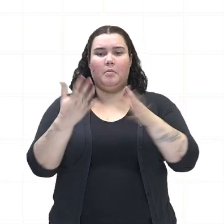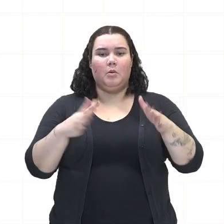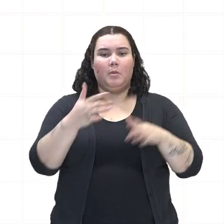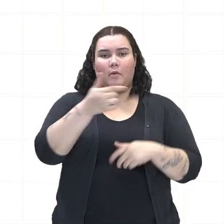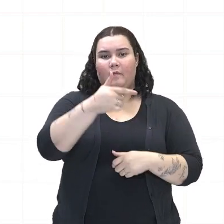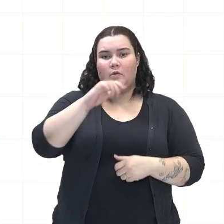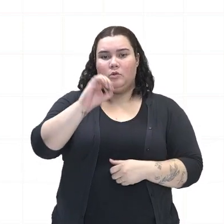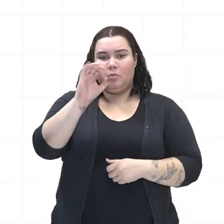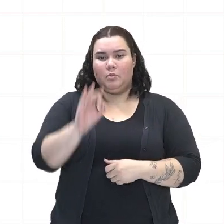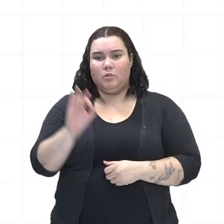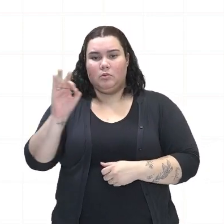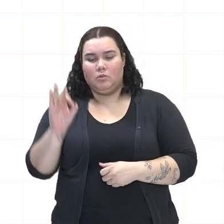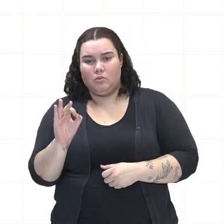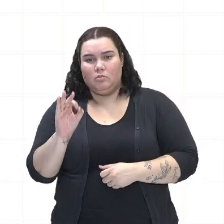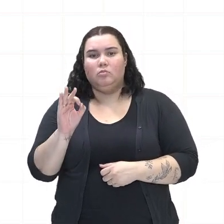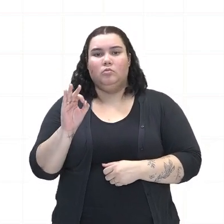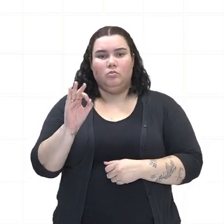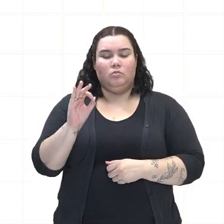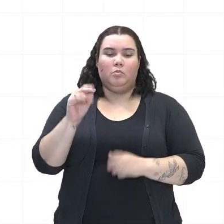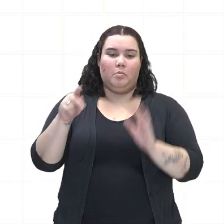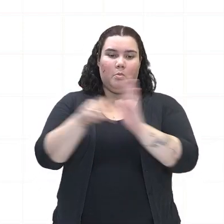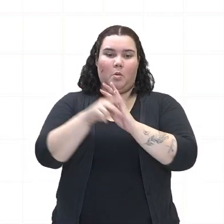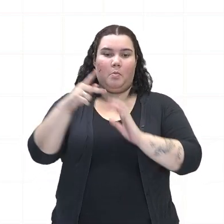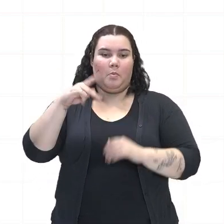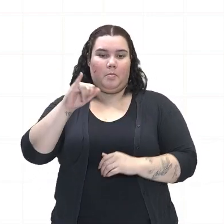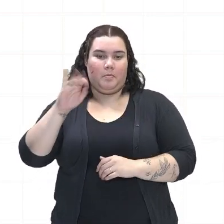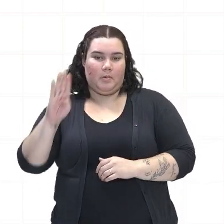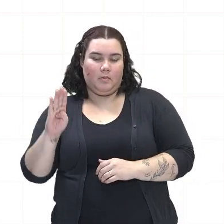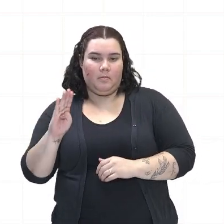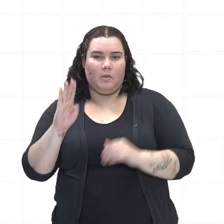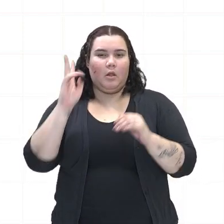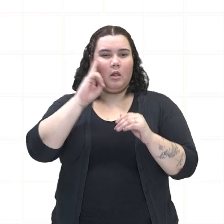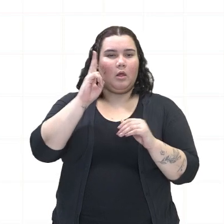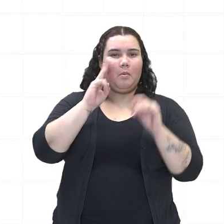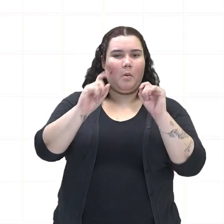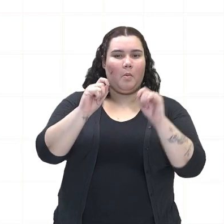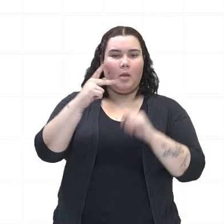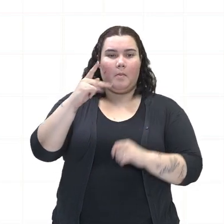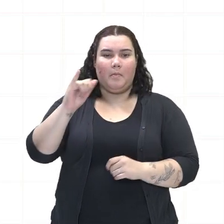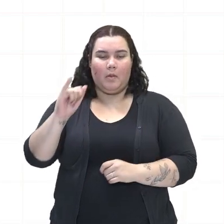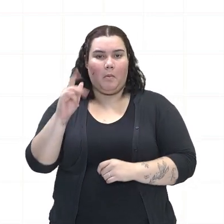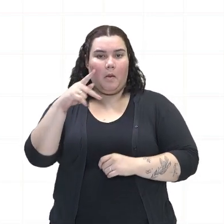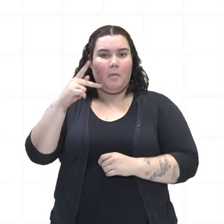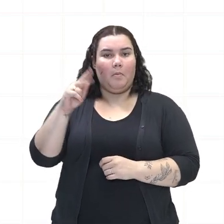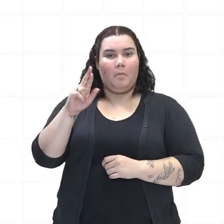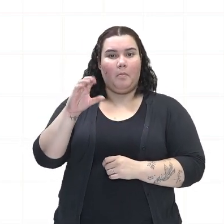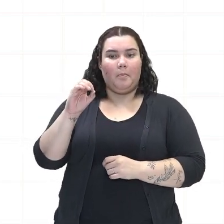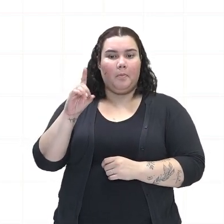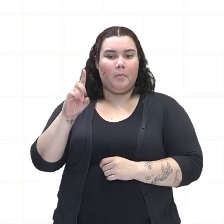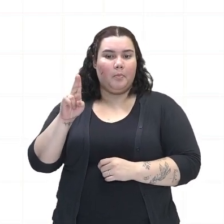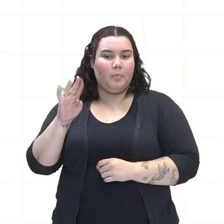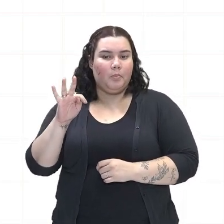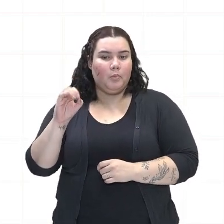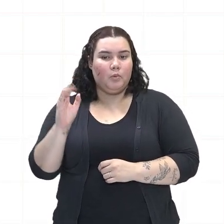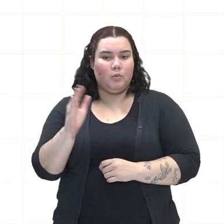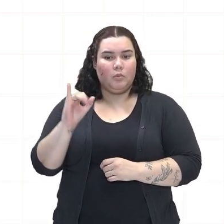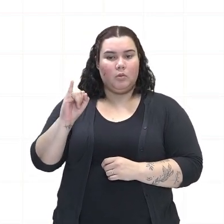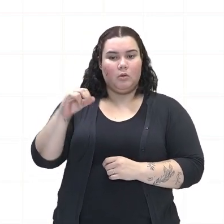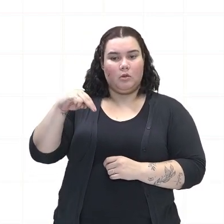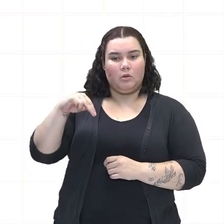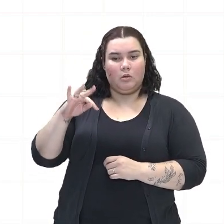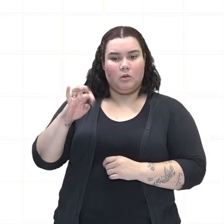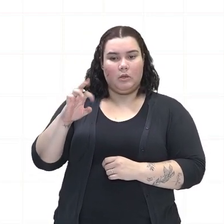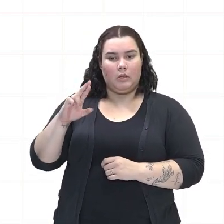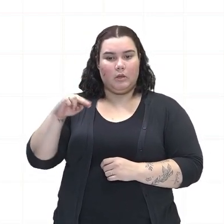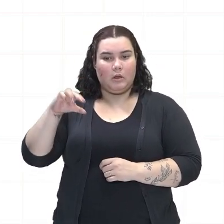20% praticamente do valor total do PIB. Vamos lembrar o que é PIB? Produto Interno Bruto, é tudo que o Brasil, tudo que um